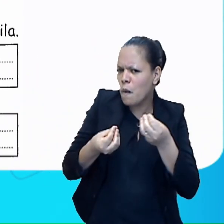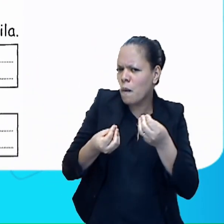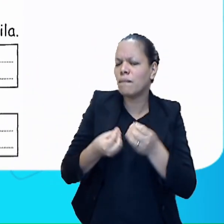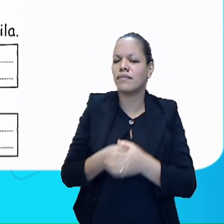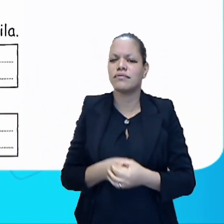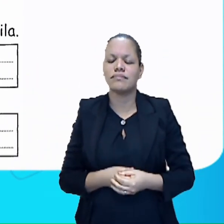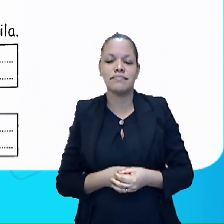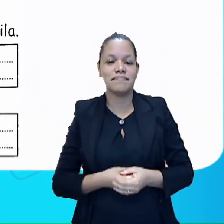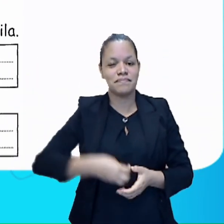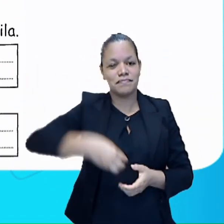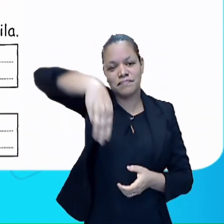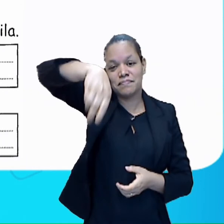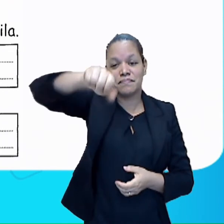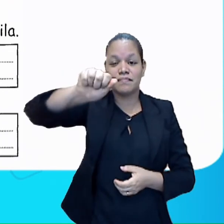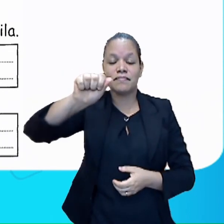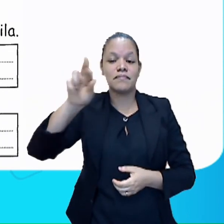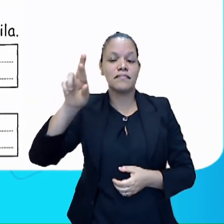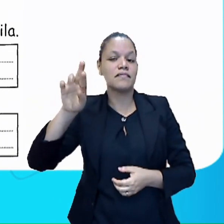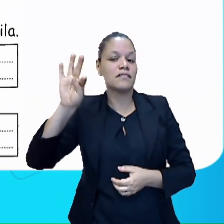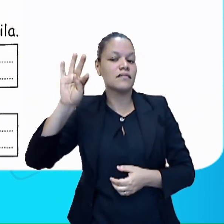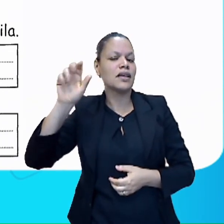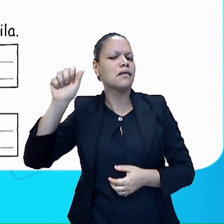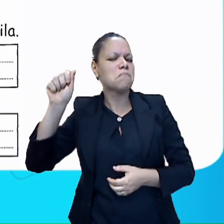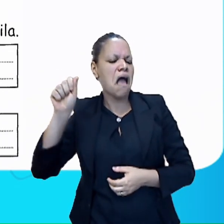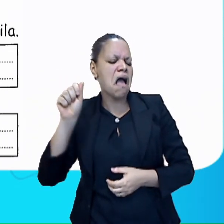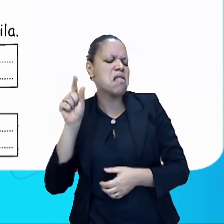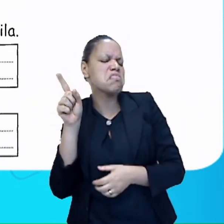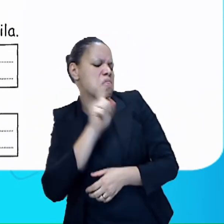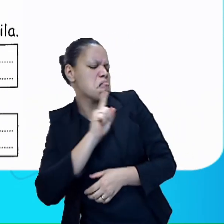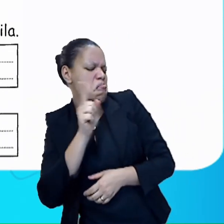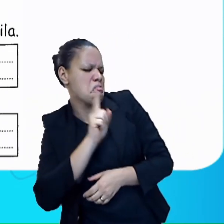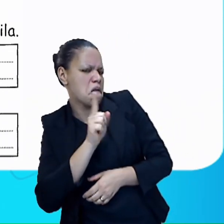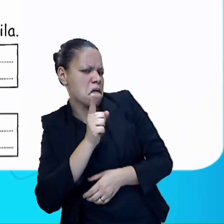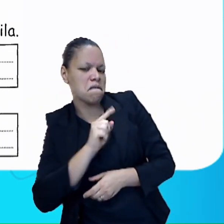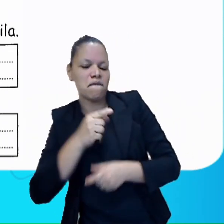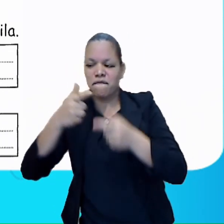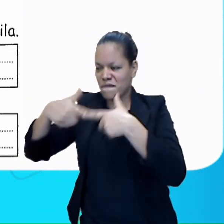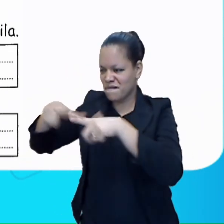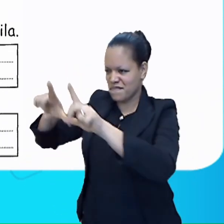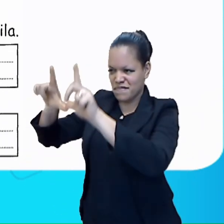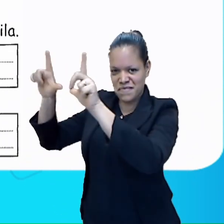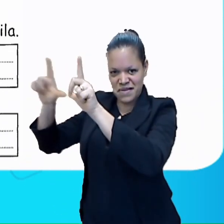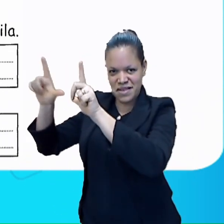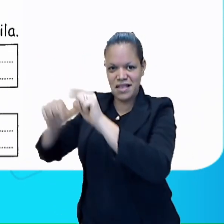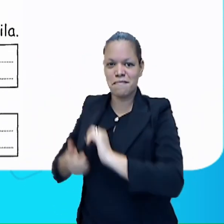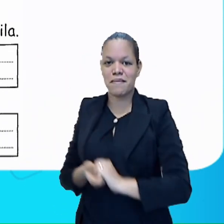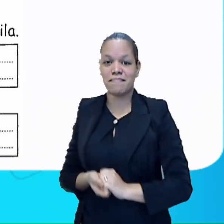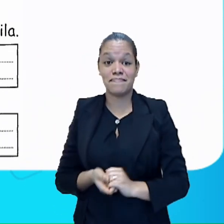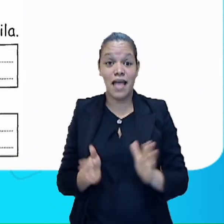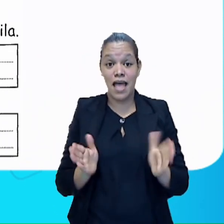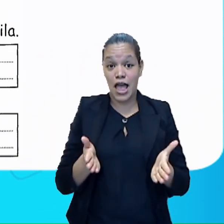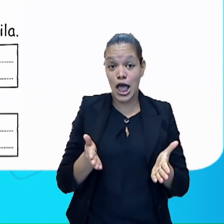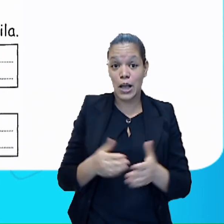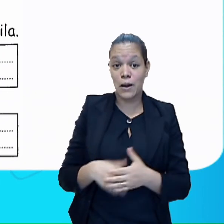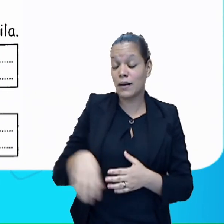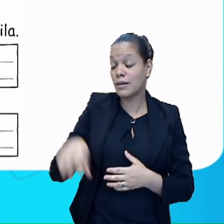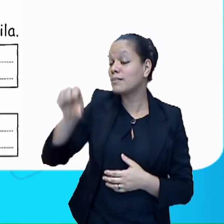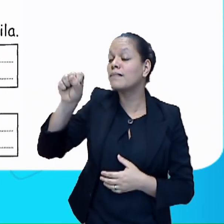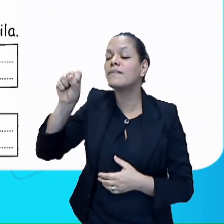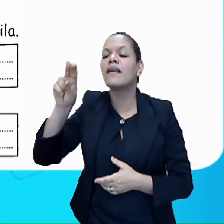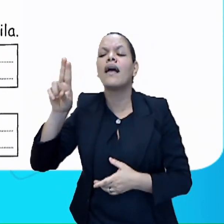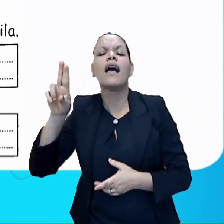ó, Serena é uma menina tranquila. Como vai ficar? Presença do